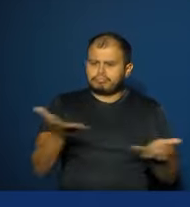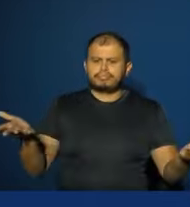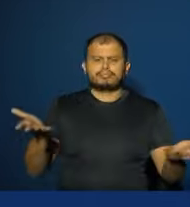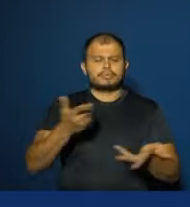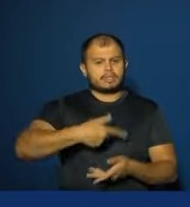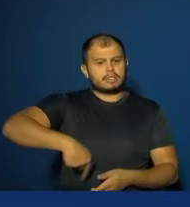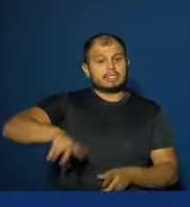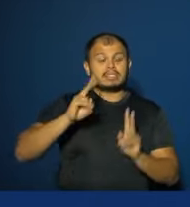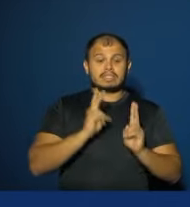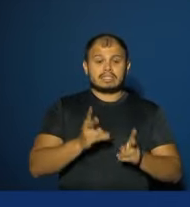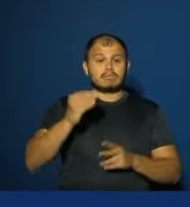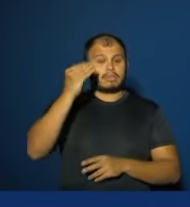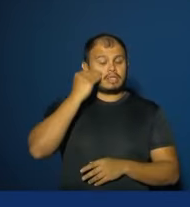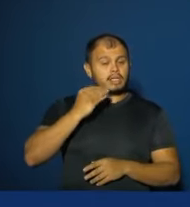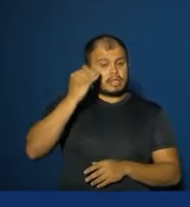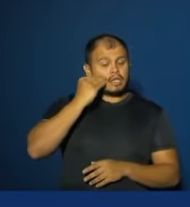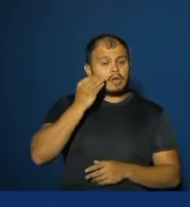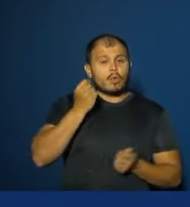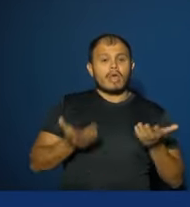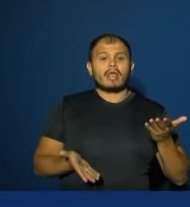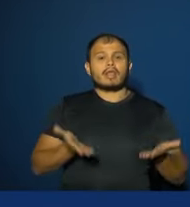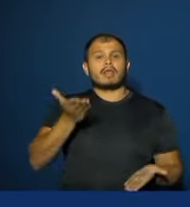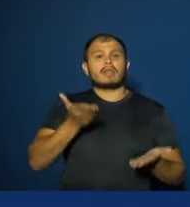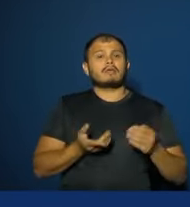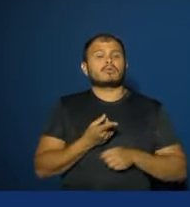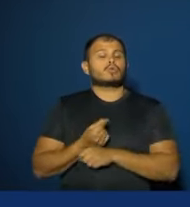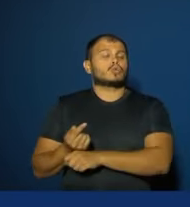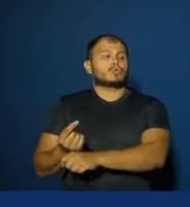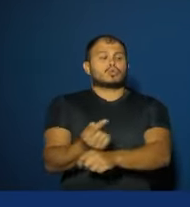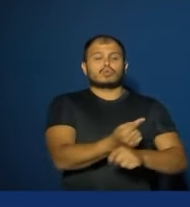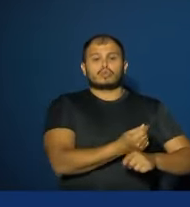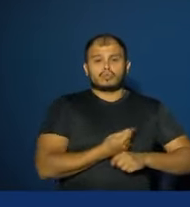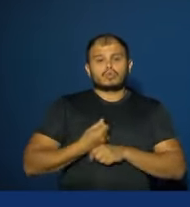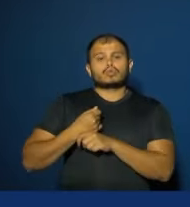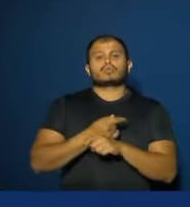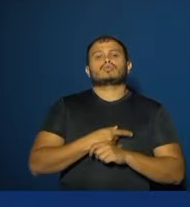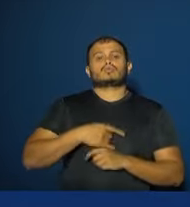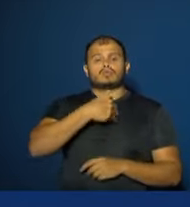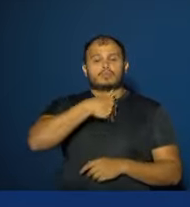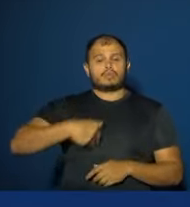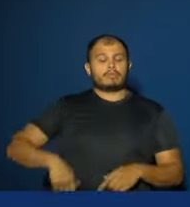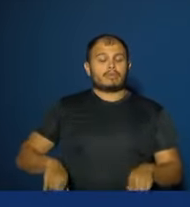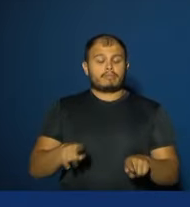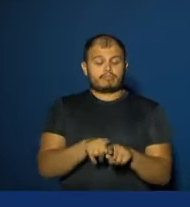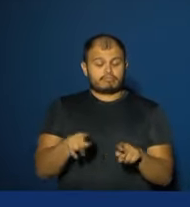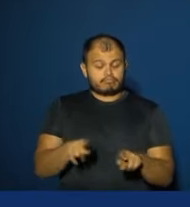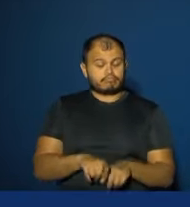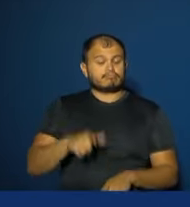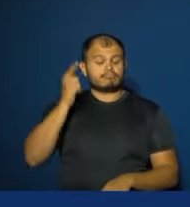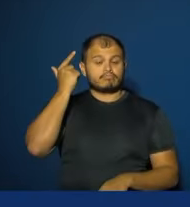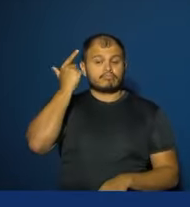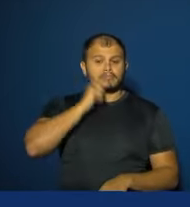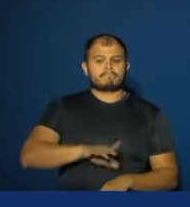buscando sempre o equilíbrio das contas públicas, garantindo, de um lado,